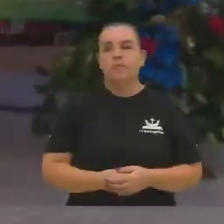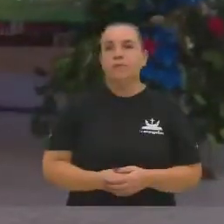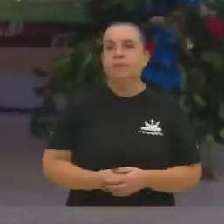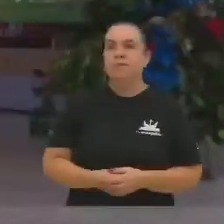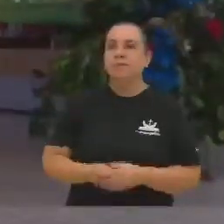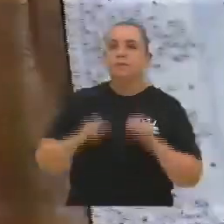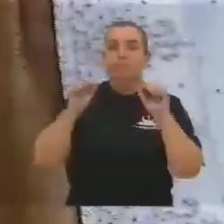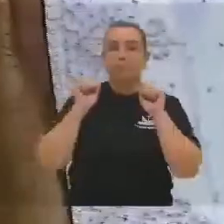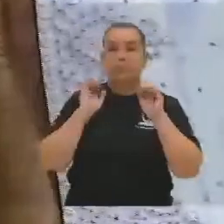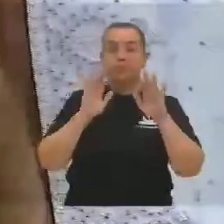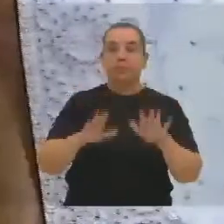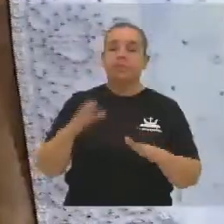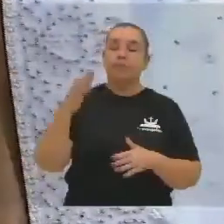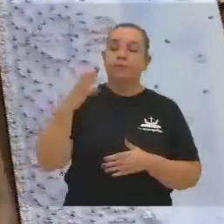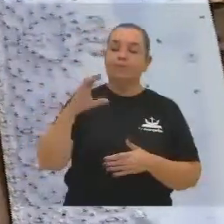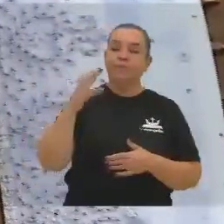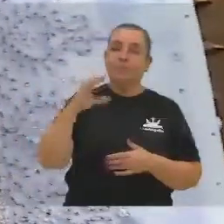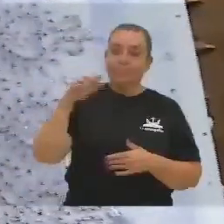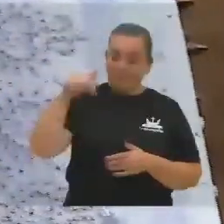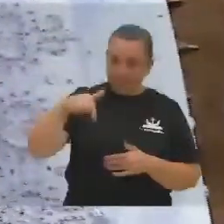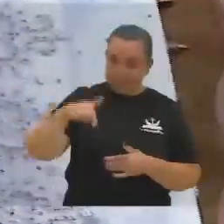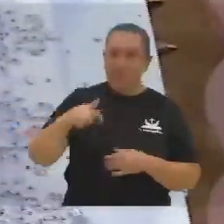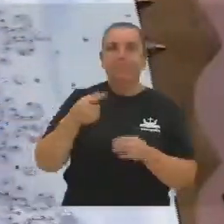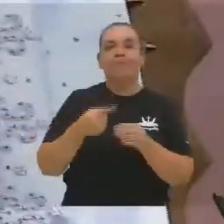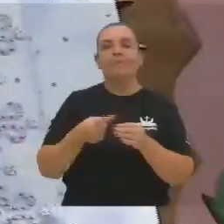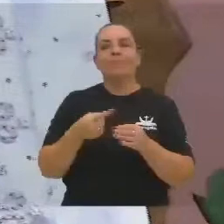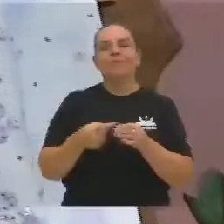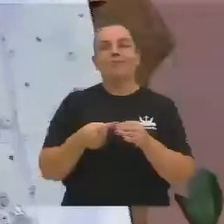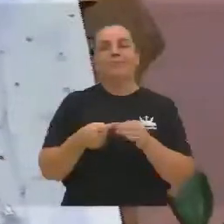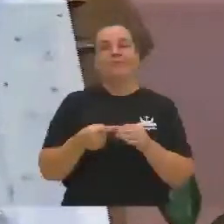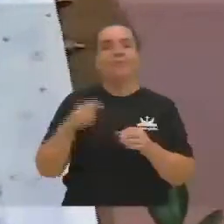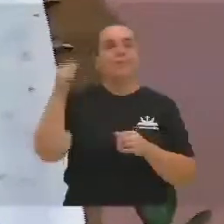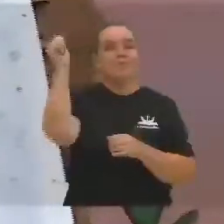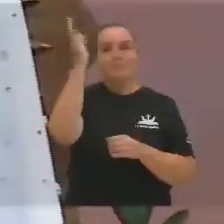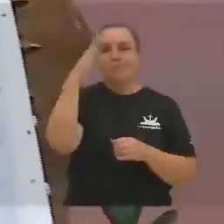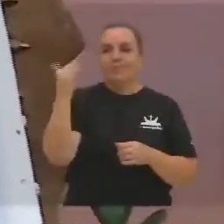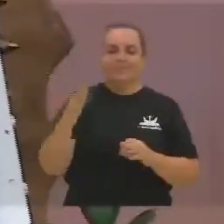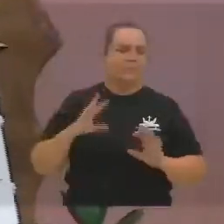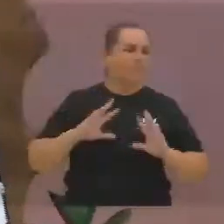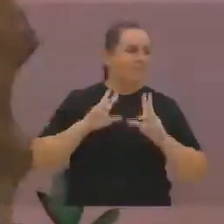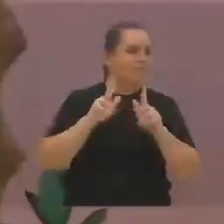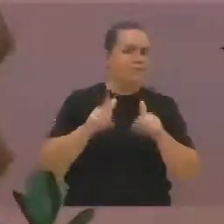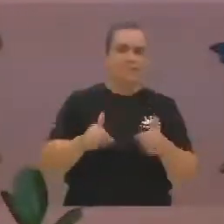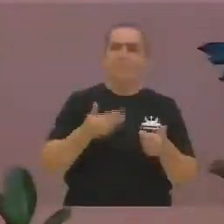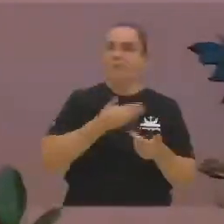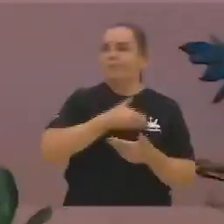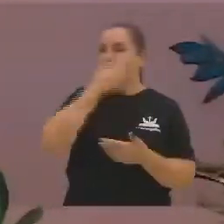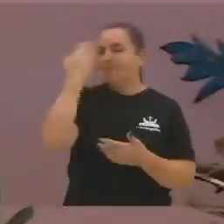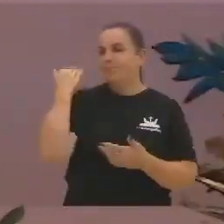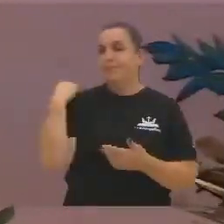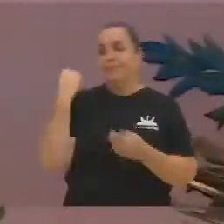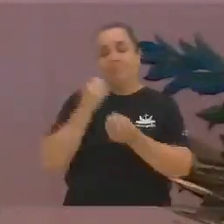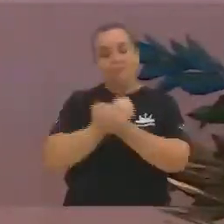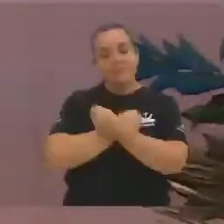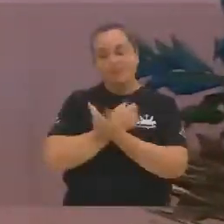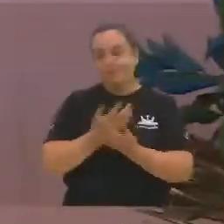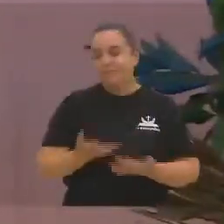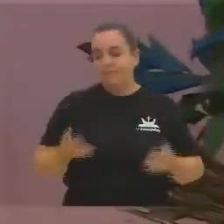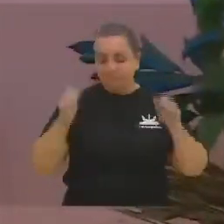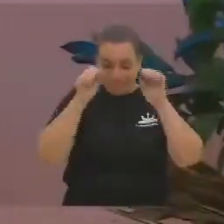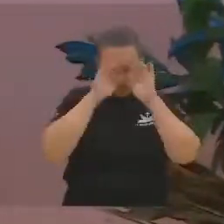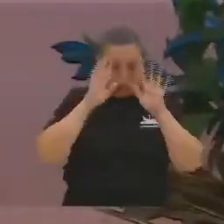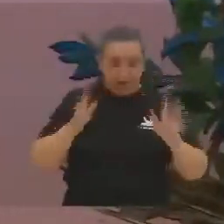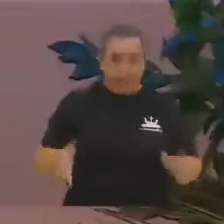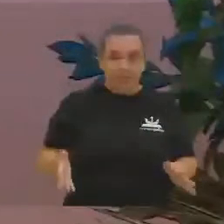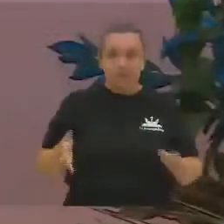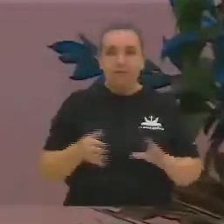Abençoa Curitiba, Mãe de Guadalupe. Abençoa o Brasil inteiro, Nossa Senhora de Guadalupe, que